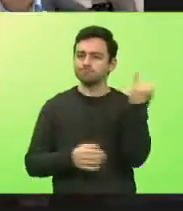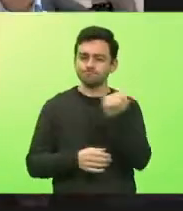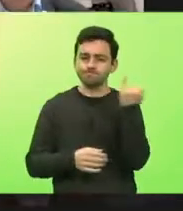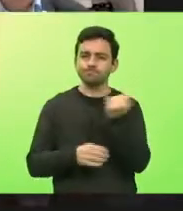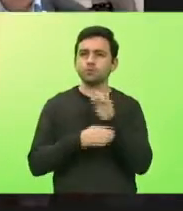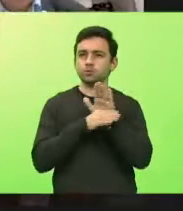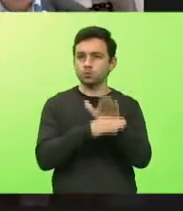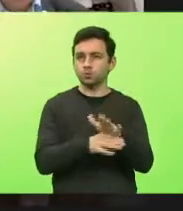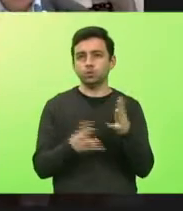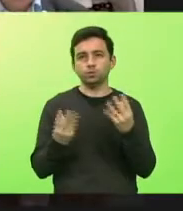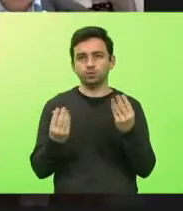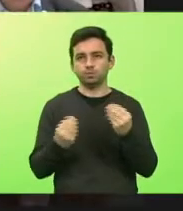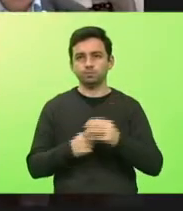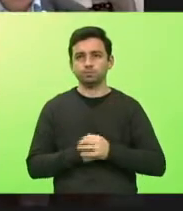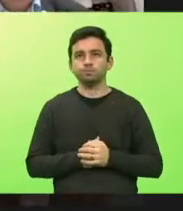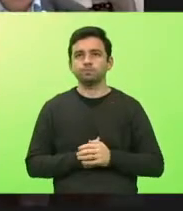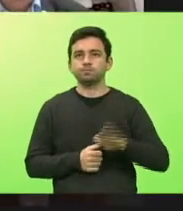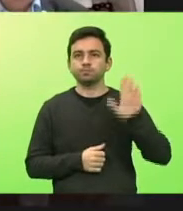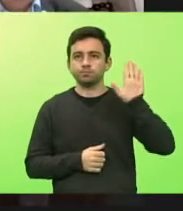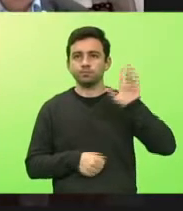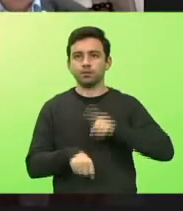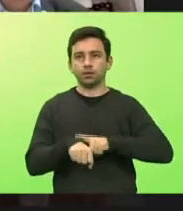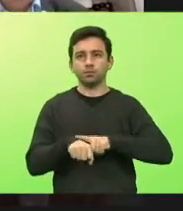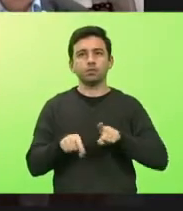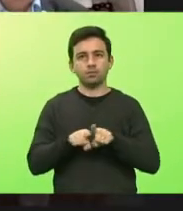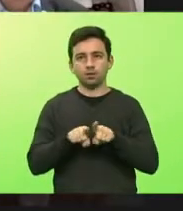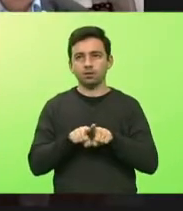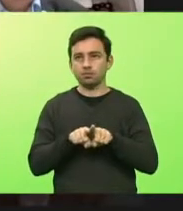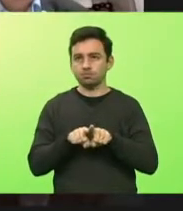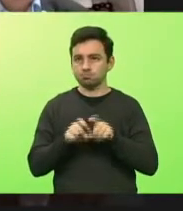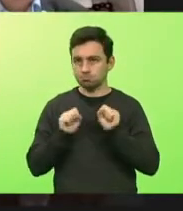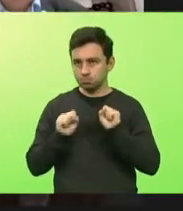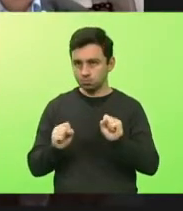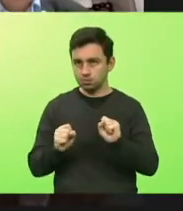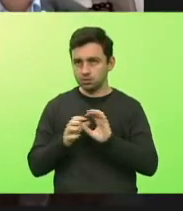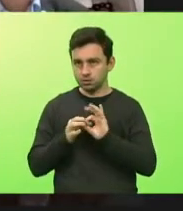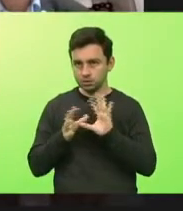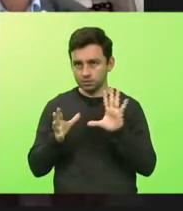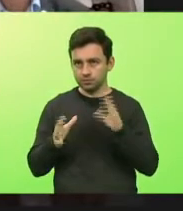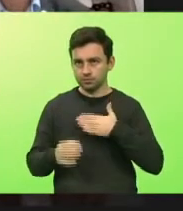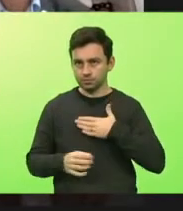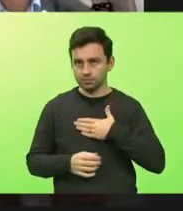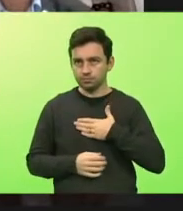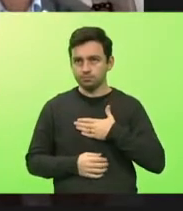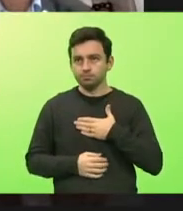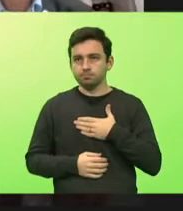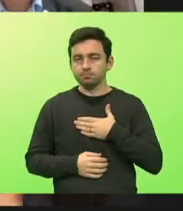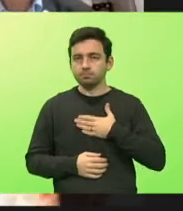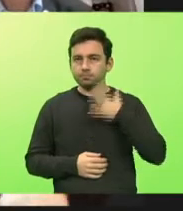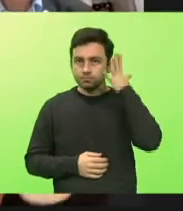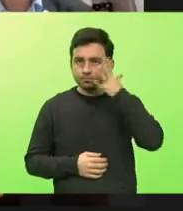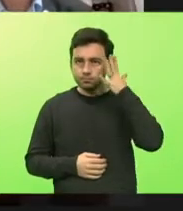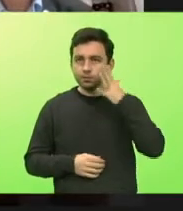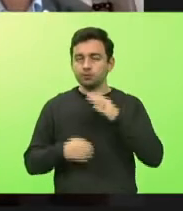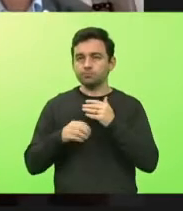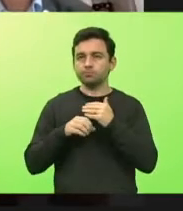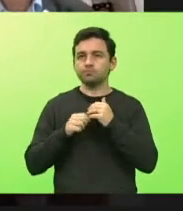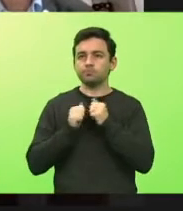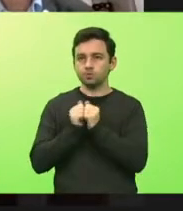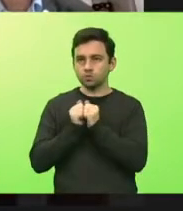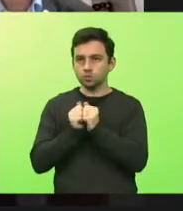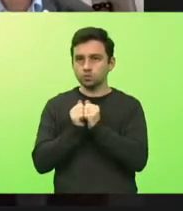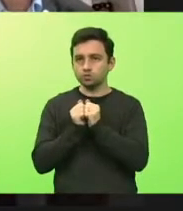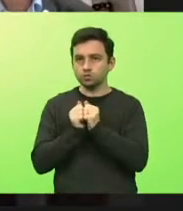Senhor presidente, ocupando o espaço também do bloco, pedindo permissão ao deputado Caropreso, quero acompanhá-lo aí na sua manifestação